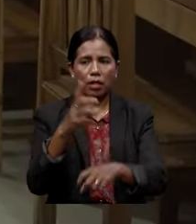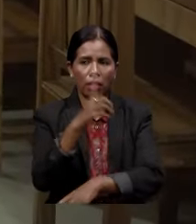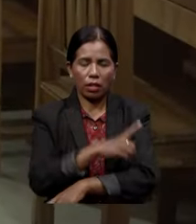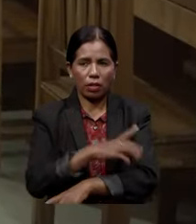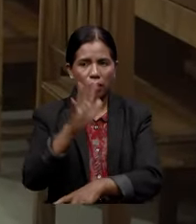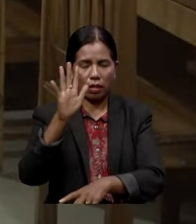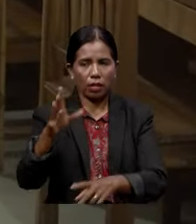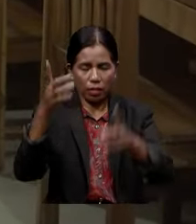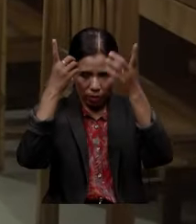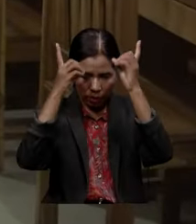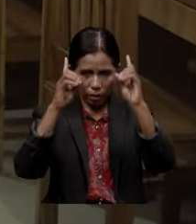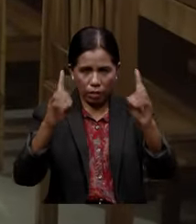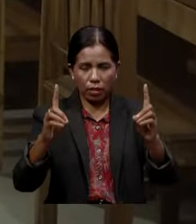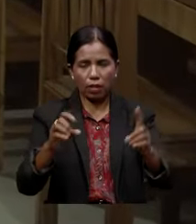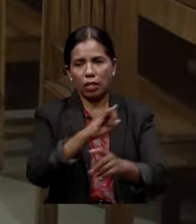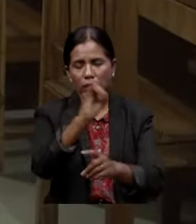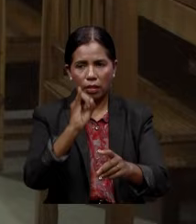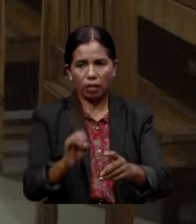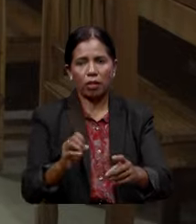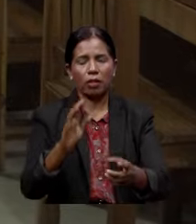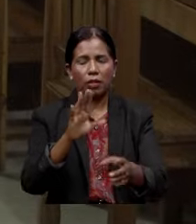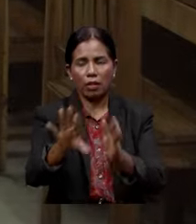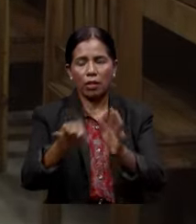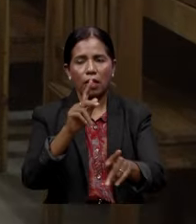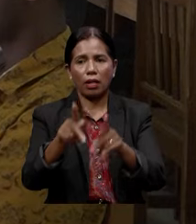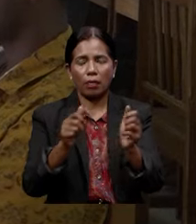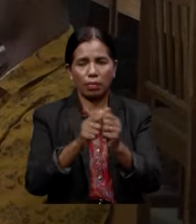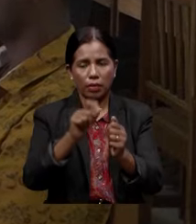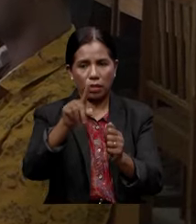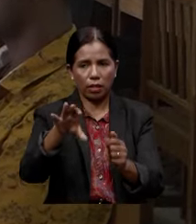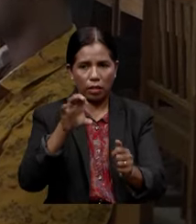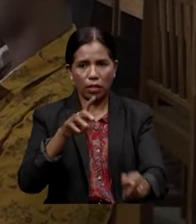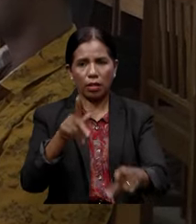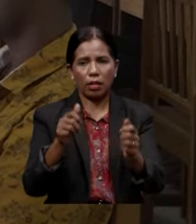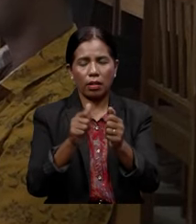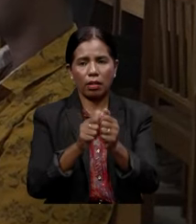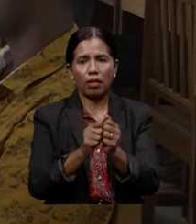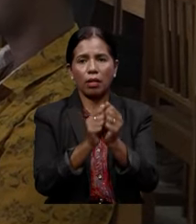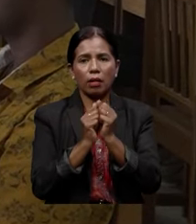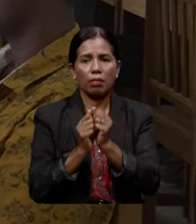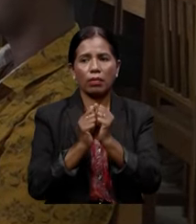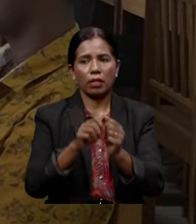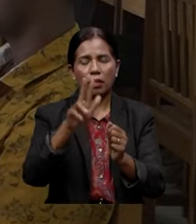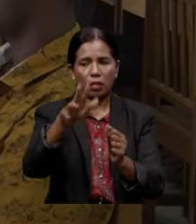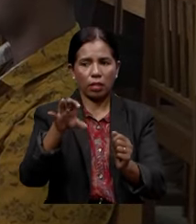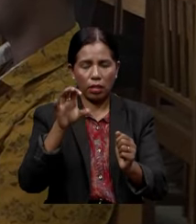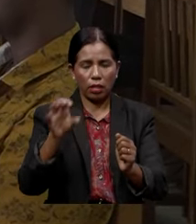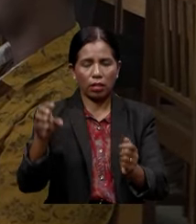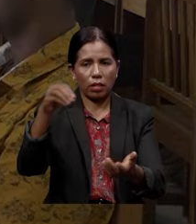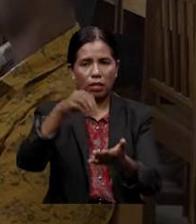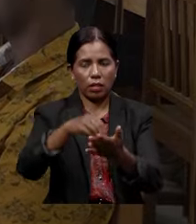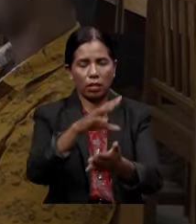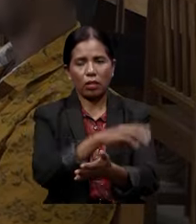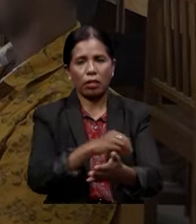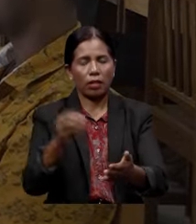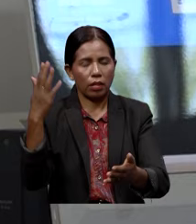Lima, no termina o entrevista, onde escolha é matos ida, russi candidato guarda prisional, a muito atos tolo, né? Ato coloca para a prisão